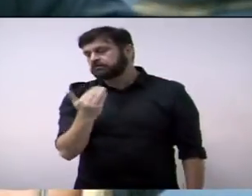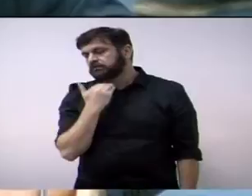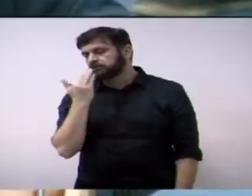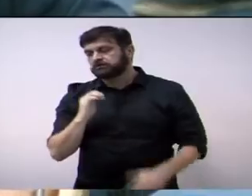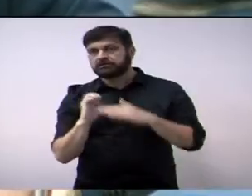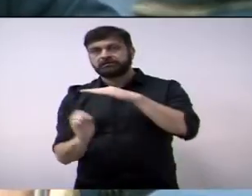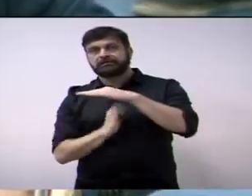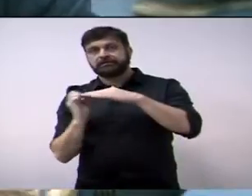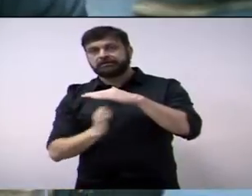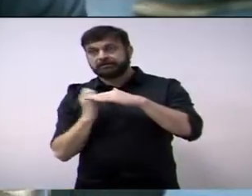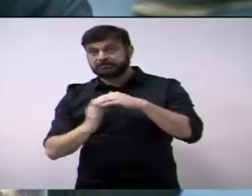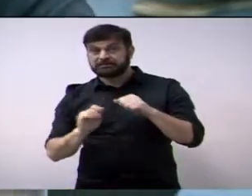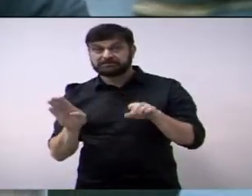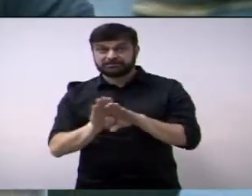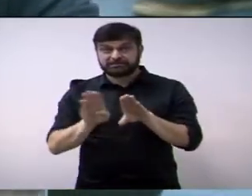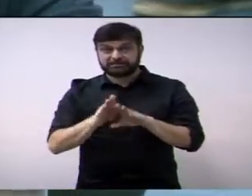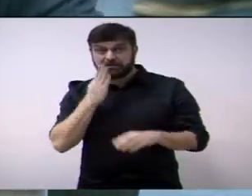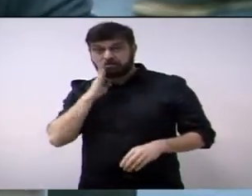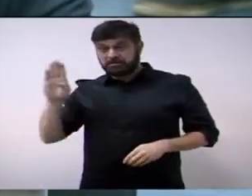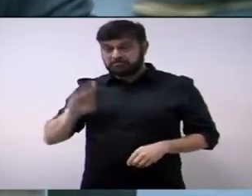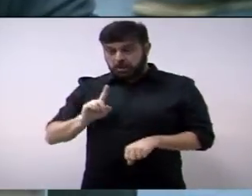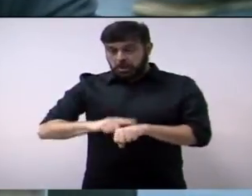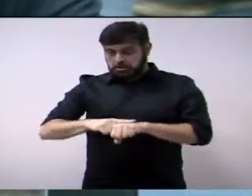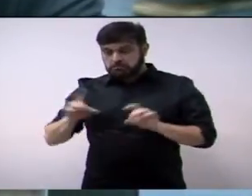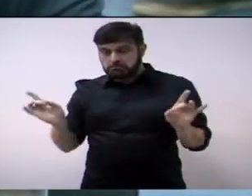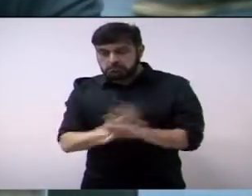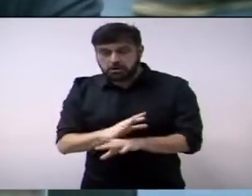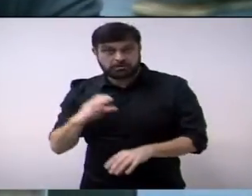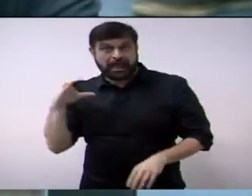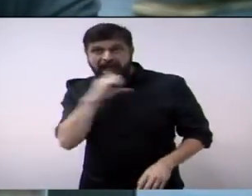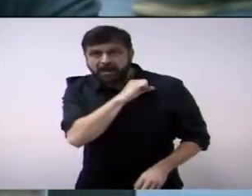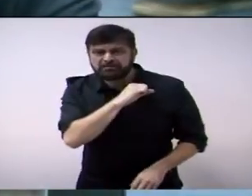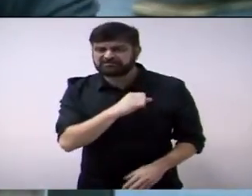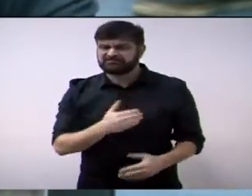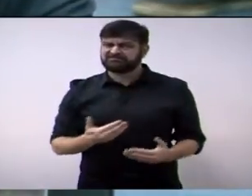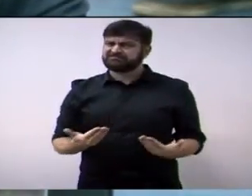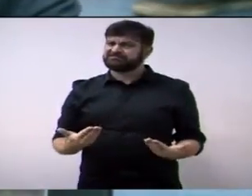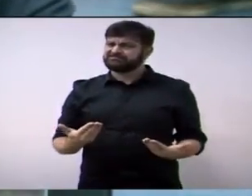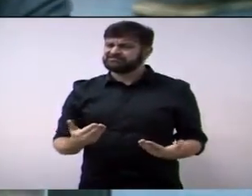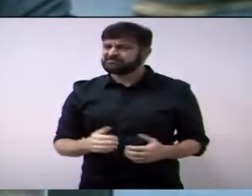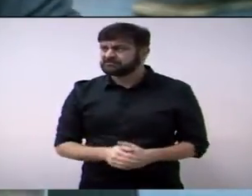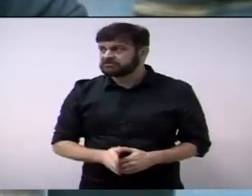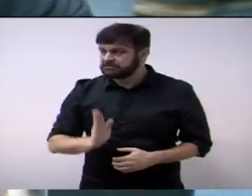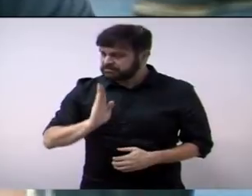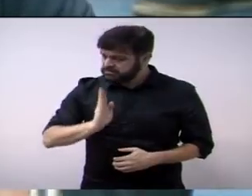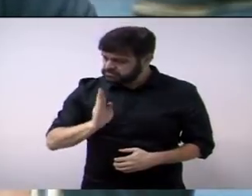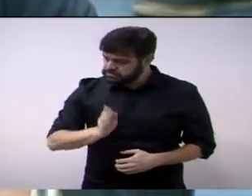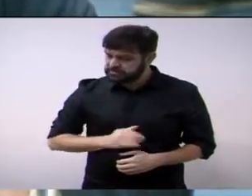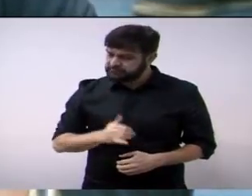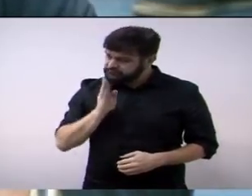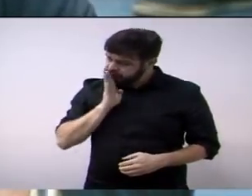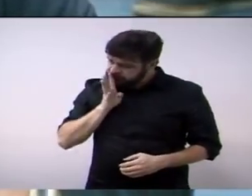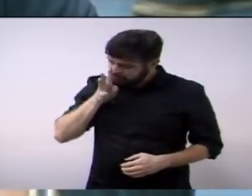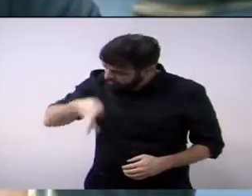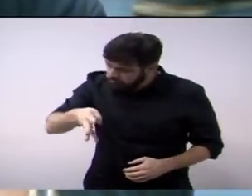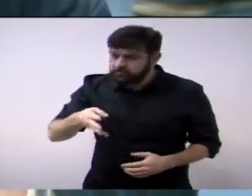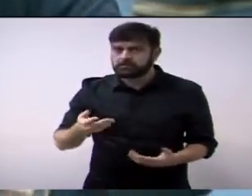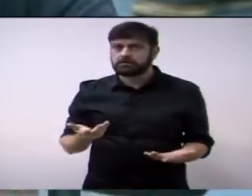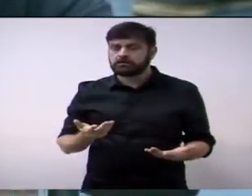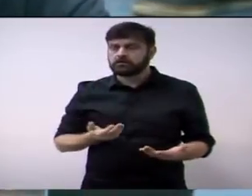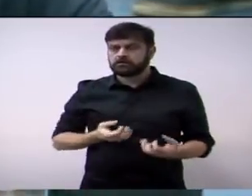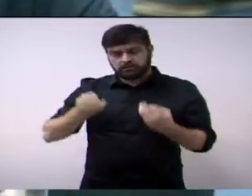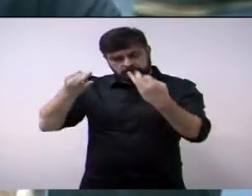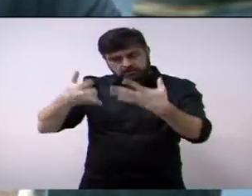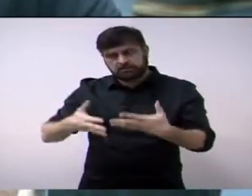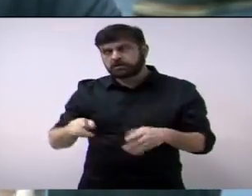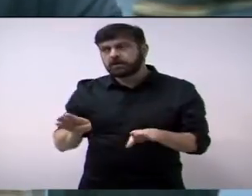continuidade no terminal, para terminar os trabalhos. Mas aqui eu vou fazer, já adiantando, que eu farei uma convocação,